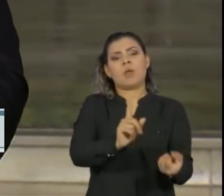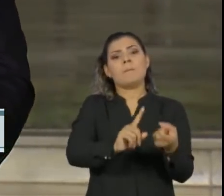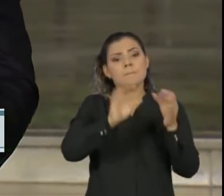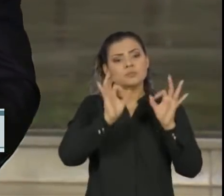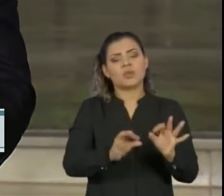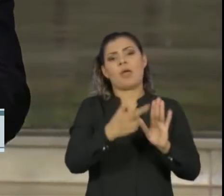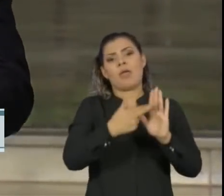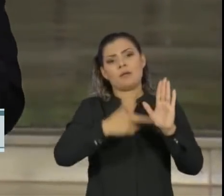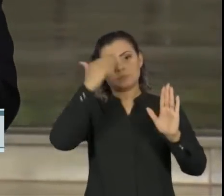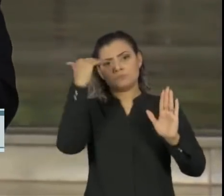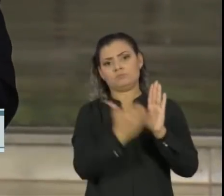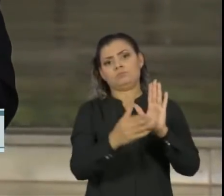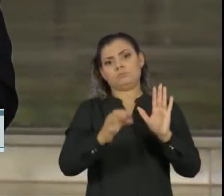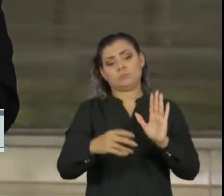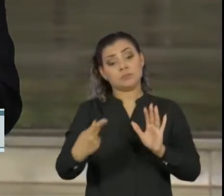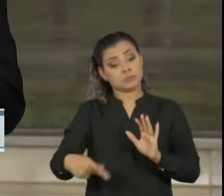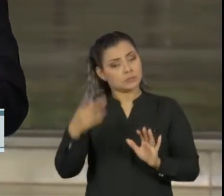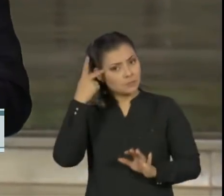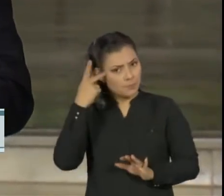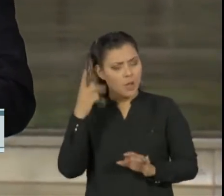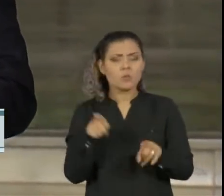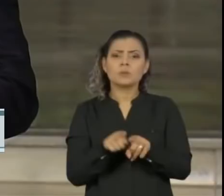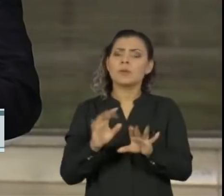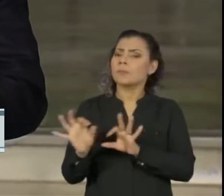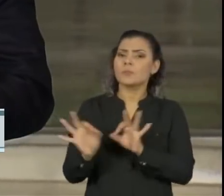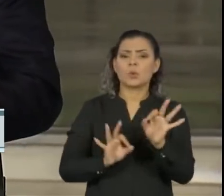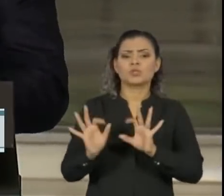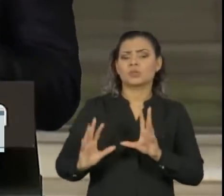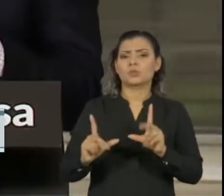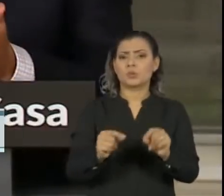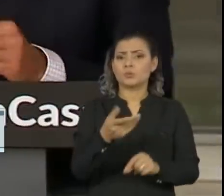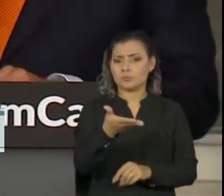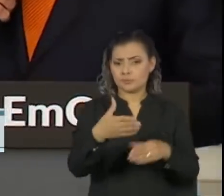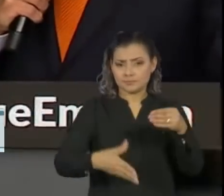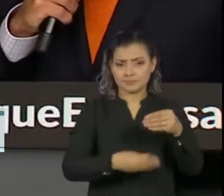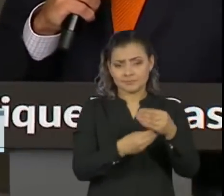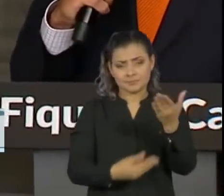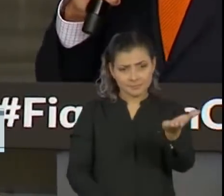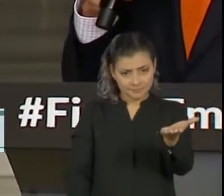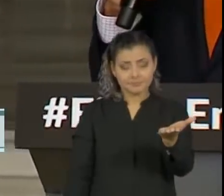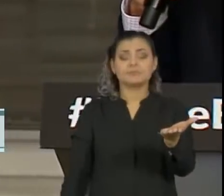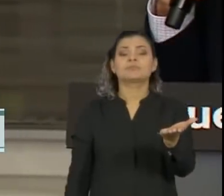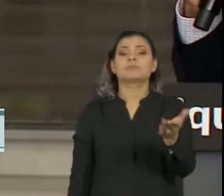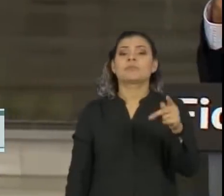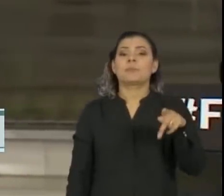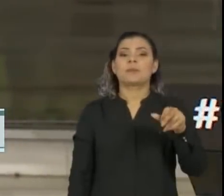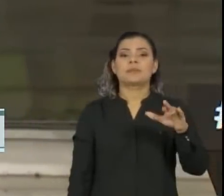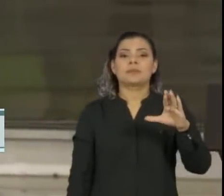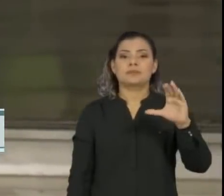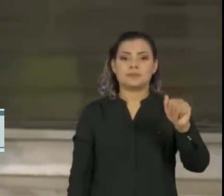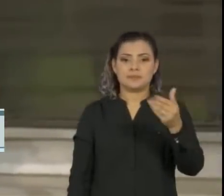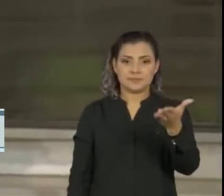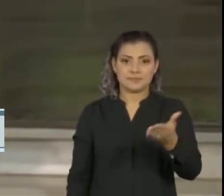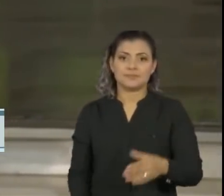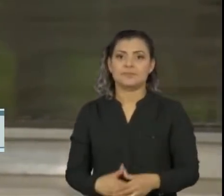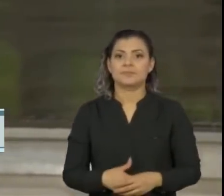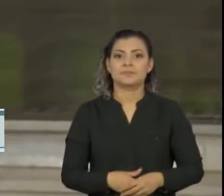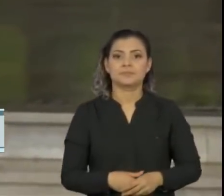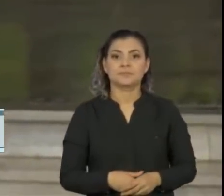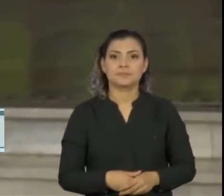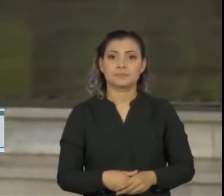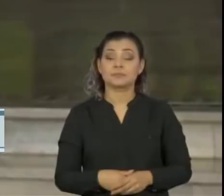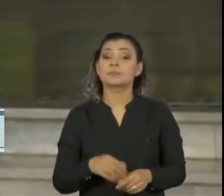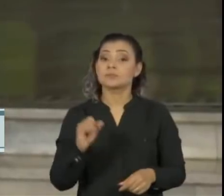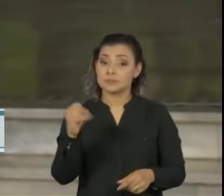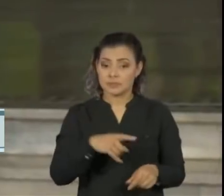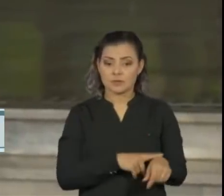estabelece o Plano São Paulo. E sobre o plano como um todo, fala agora, na sua primeira pergunta, Patrícia Heinen. A duração